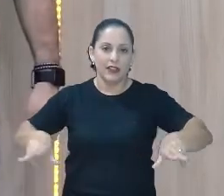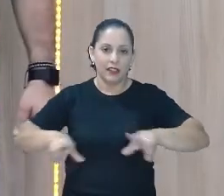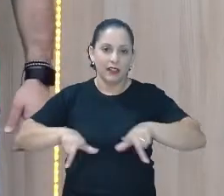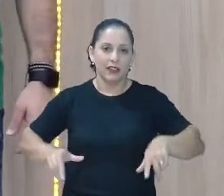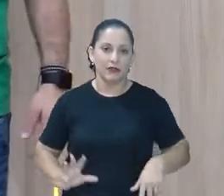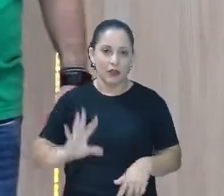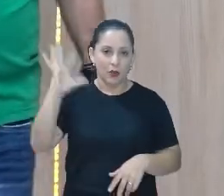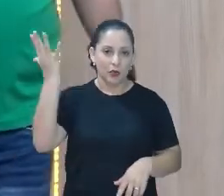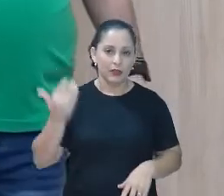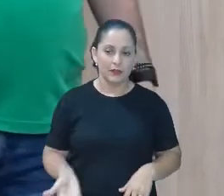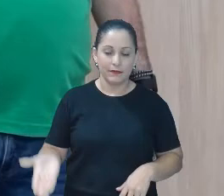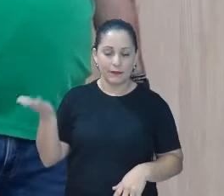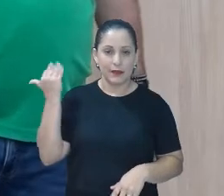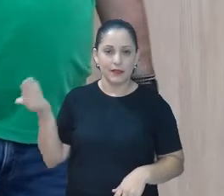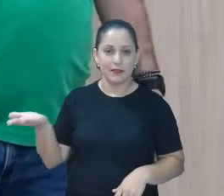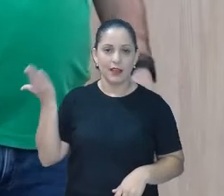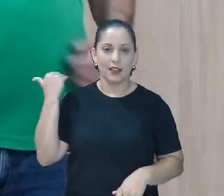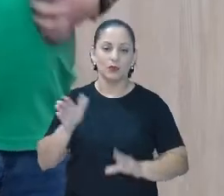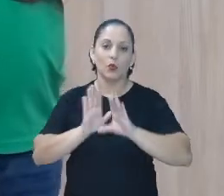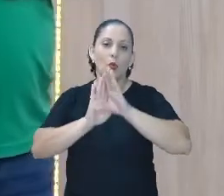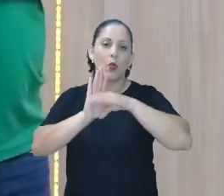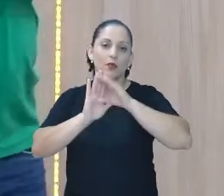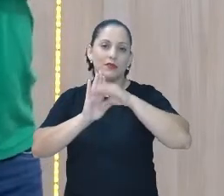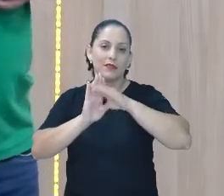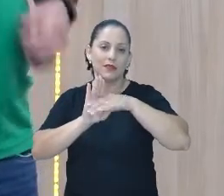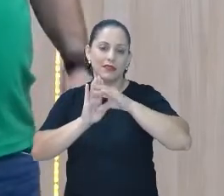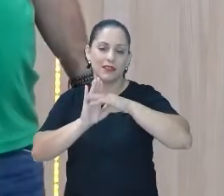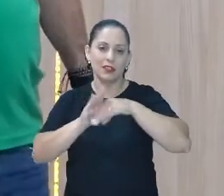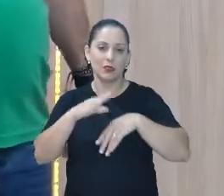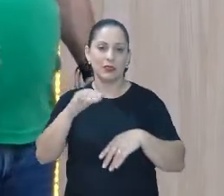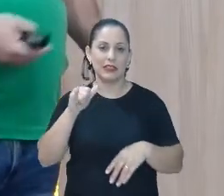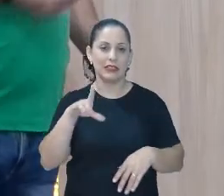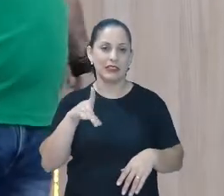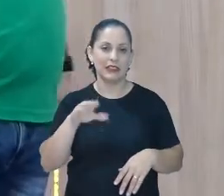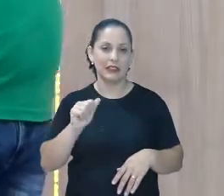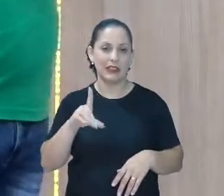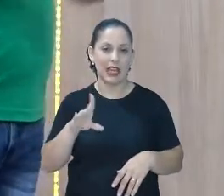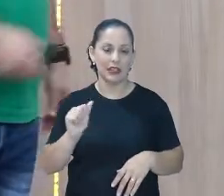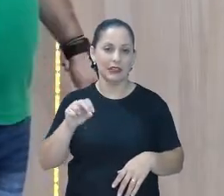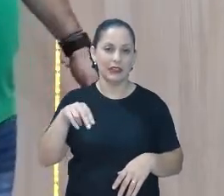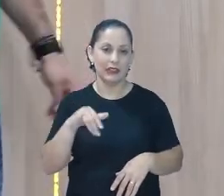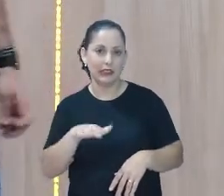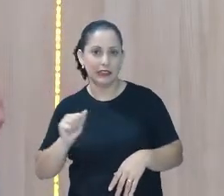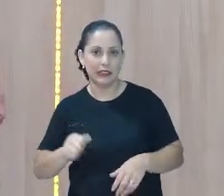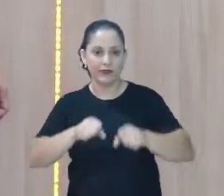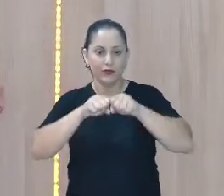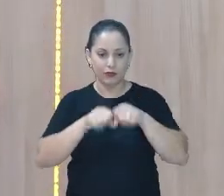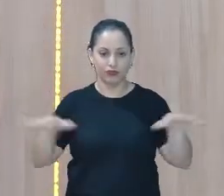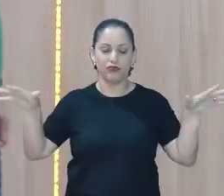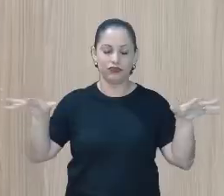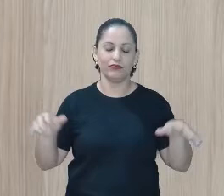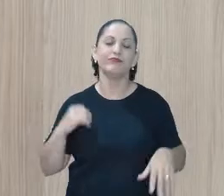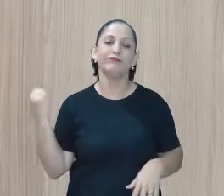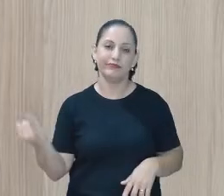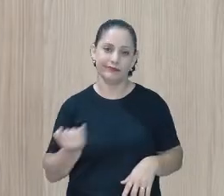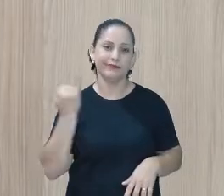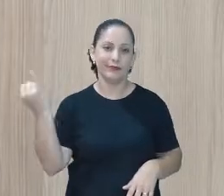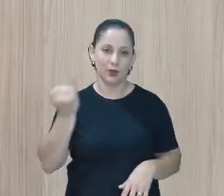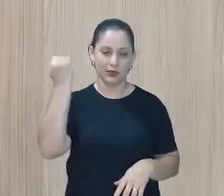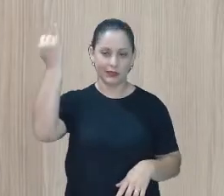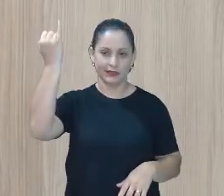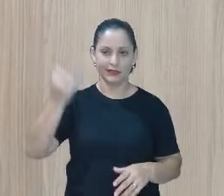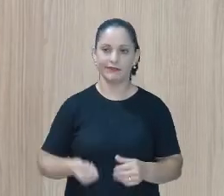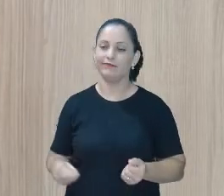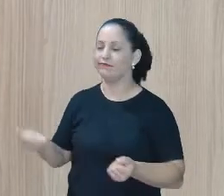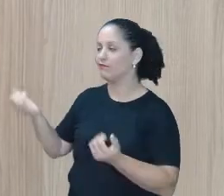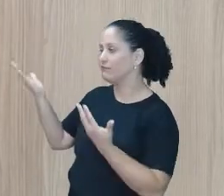acontecia aqui, esse conceito de cidadania, ele foi ampliado. Isso é muito importante, não é verdade? Foi a forma como